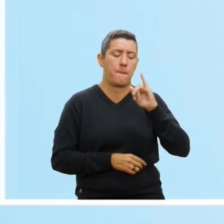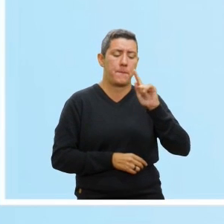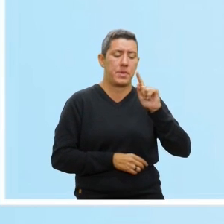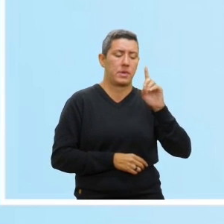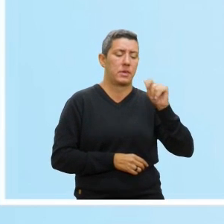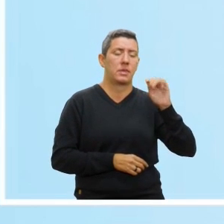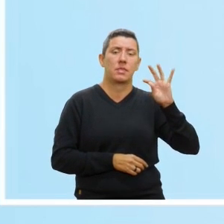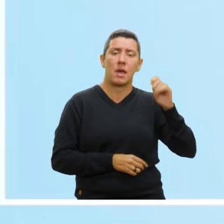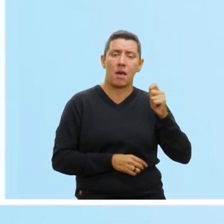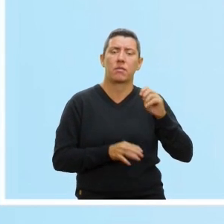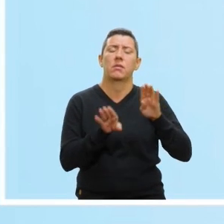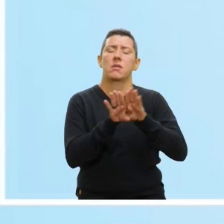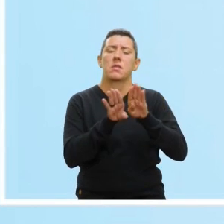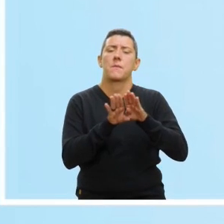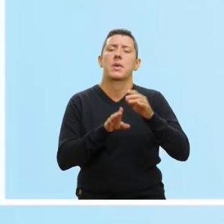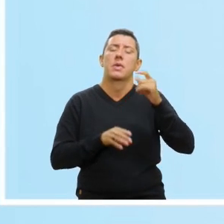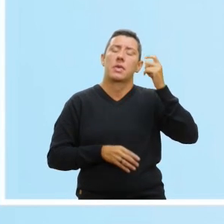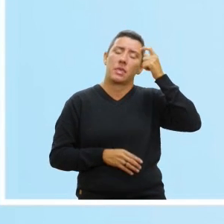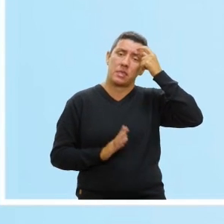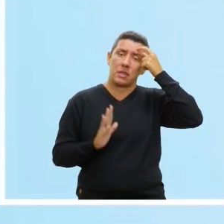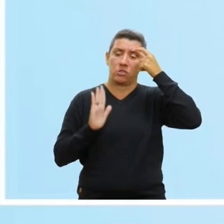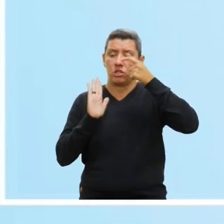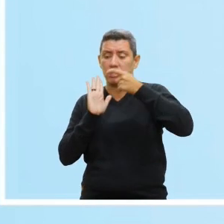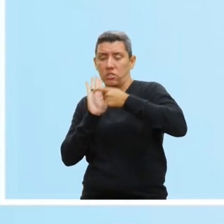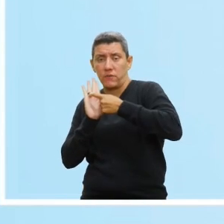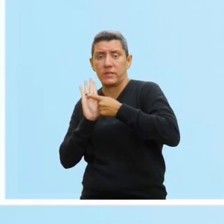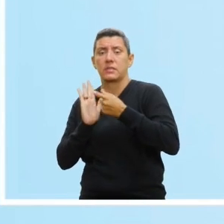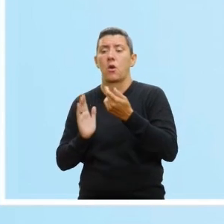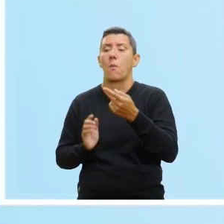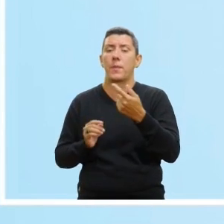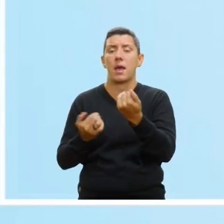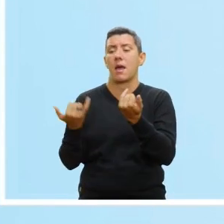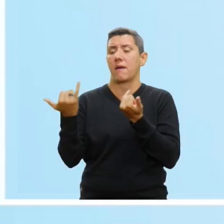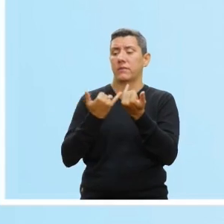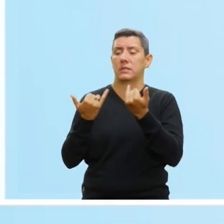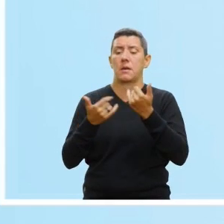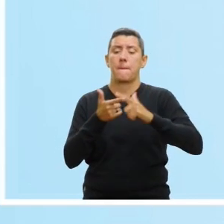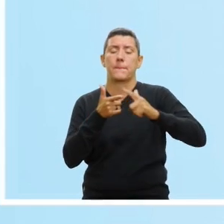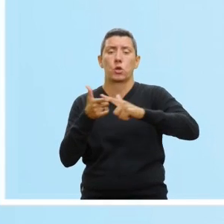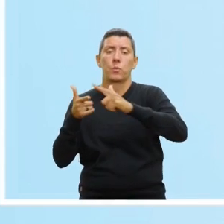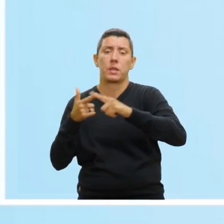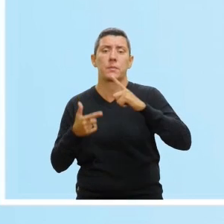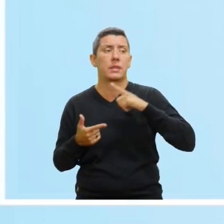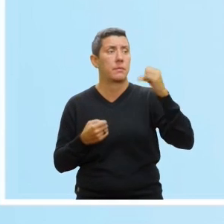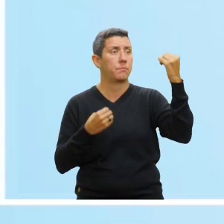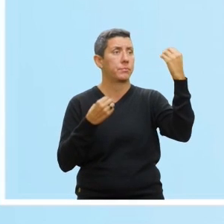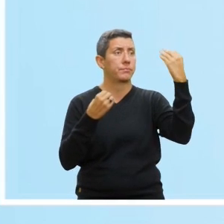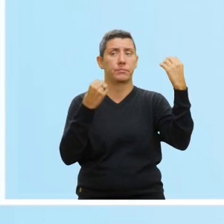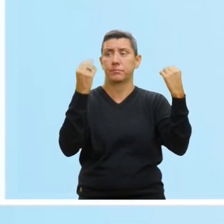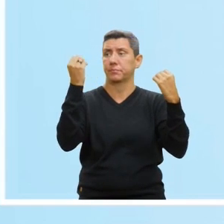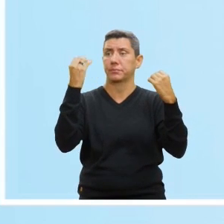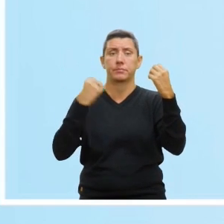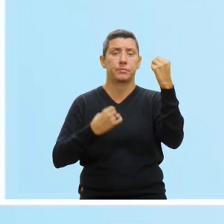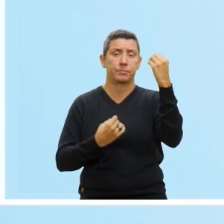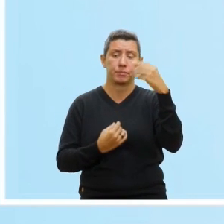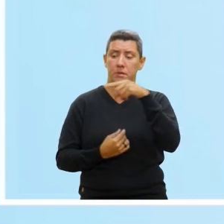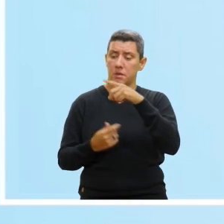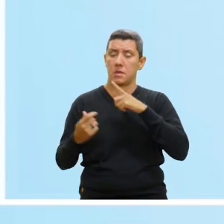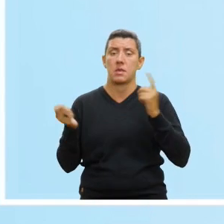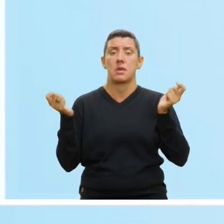análise de alarmes, inteligência artificial para identificar problemas quando você tem os alarmes. O sistema tem essa